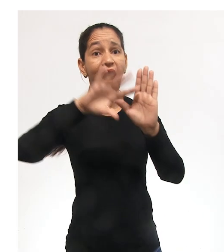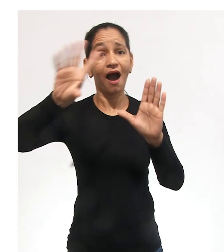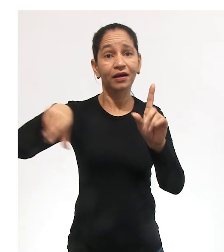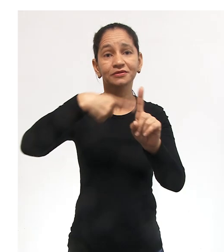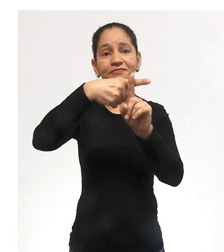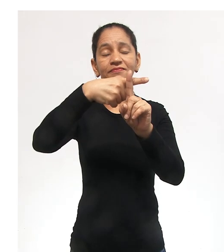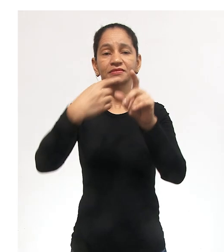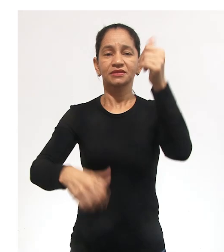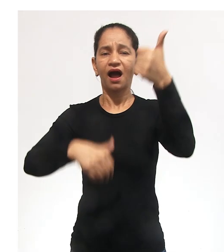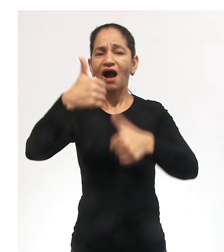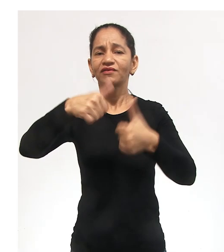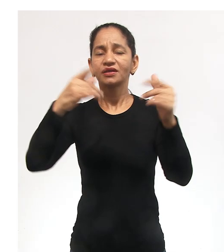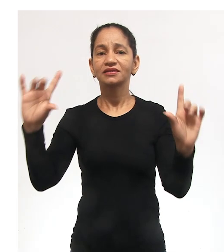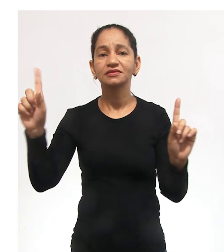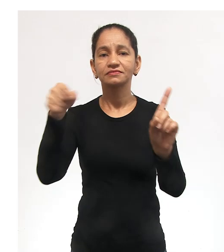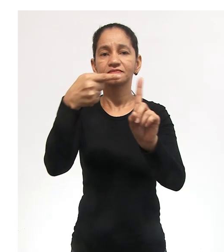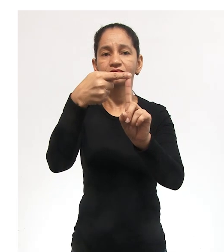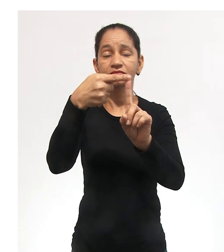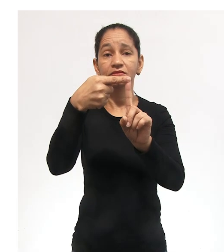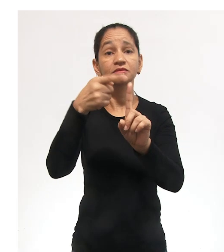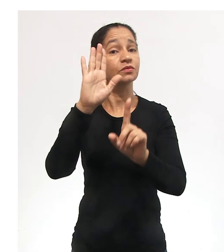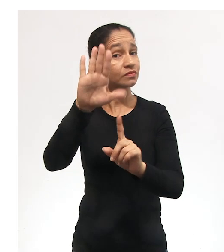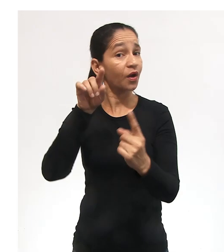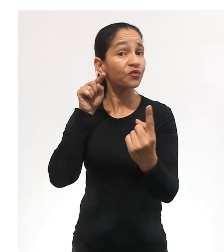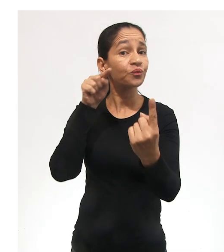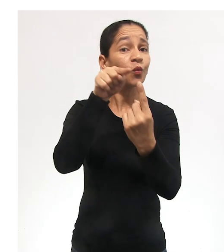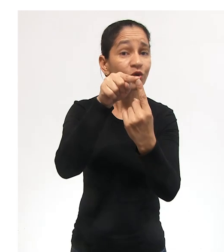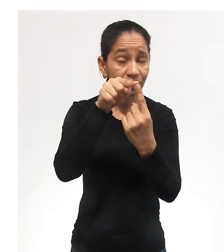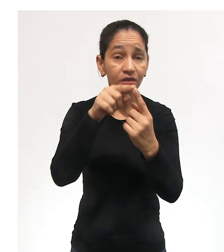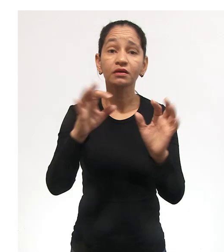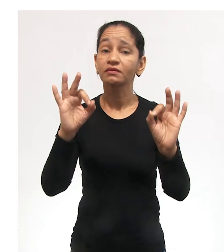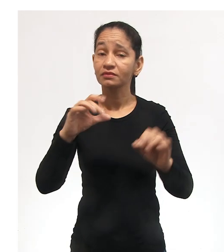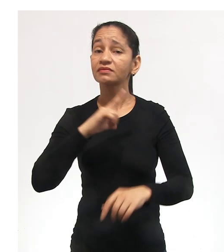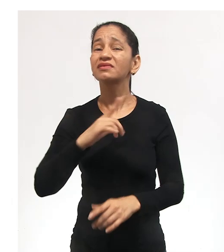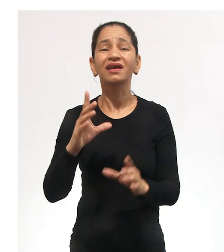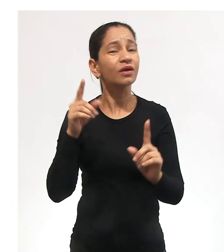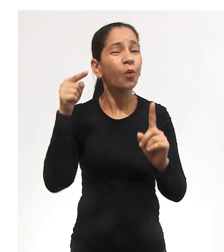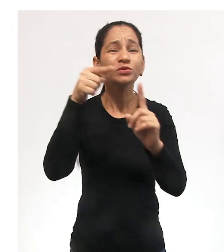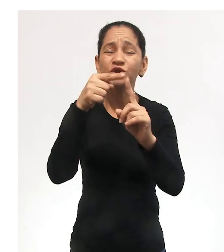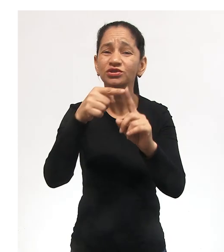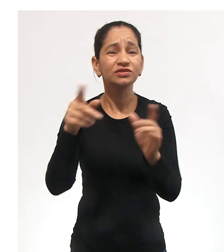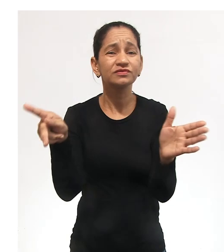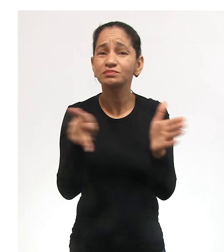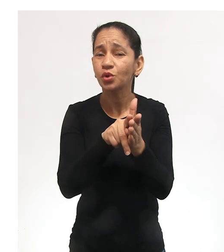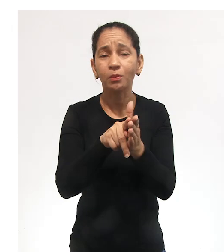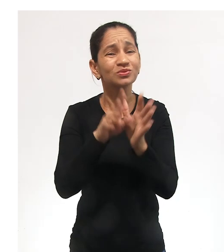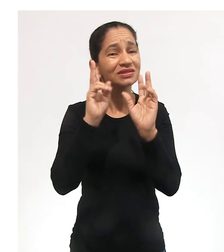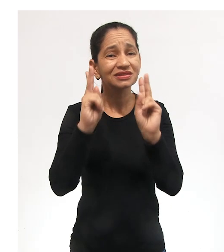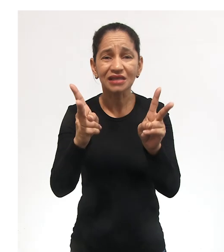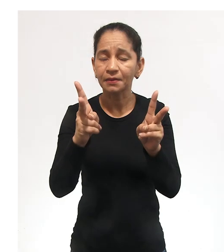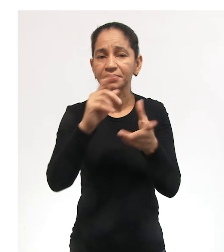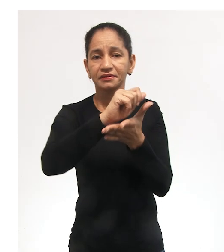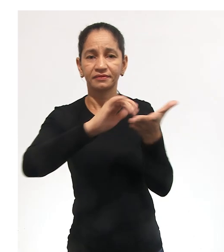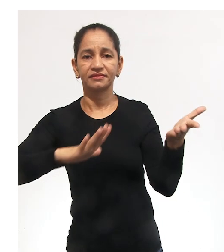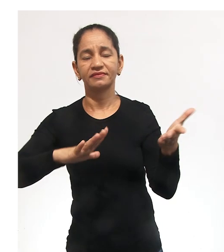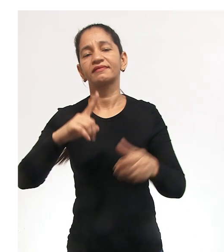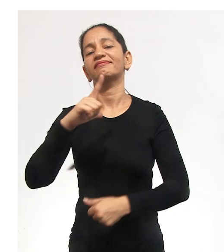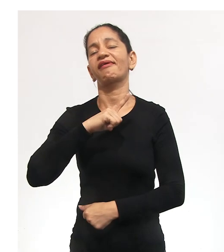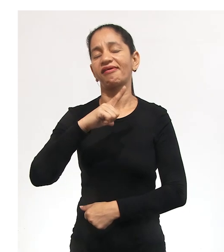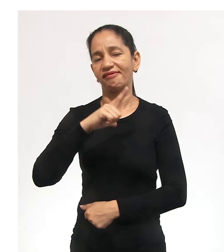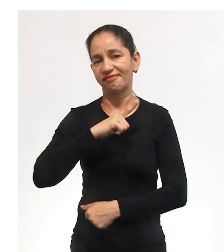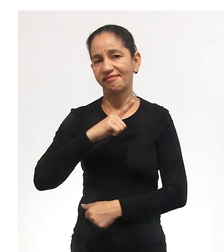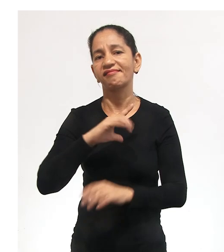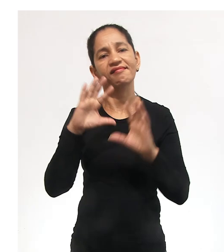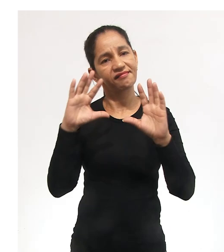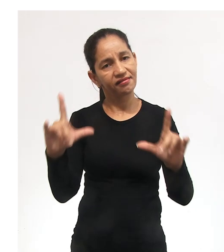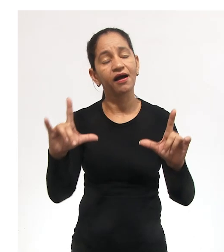boa avaliação, com a intencionalidade pedagógica, ou seja, tendo um objetivo de aprendizagem, ela